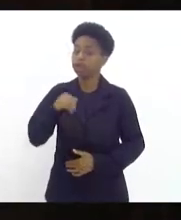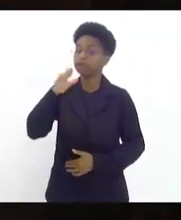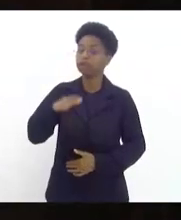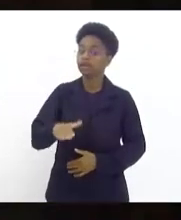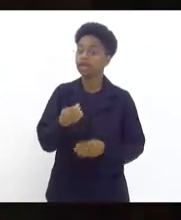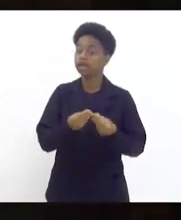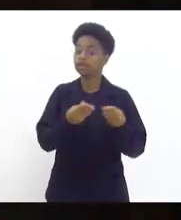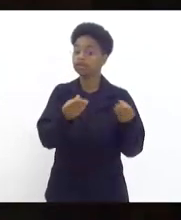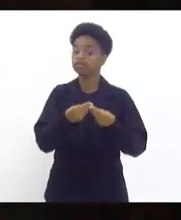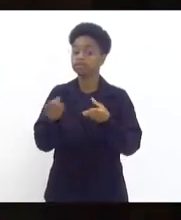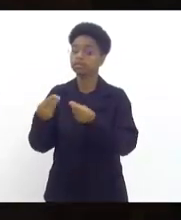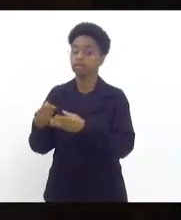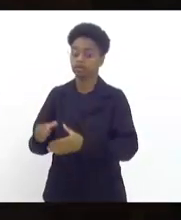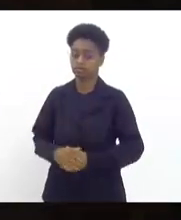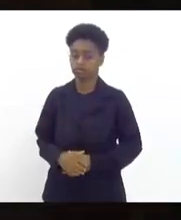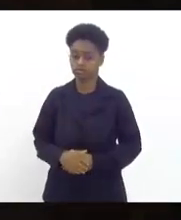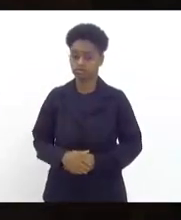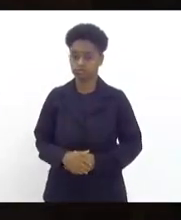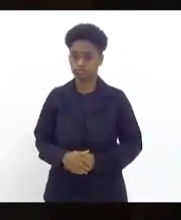mercado fomenta